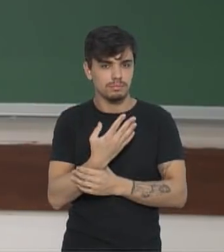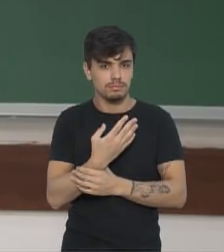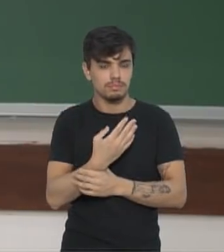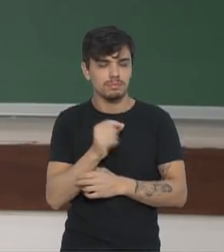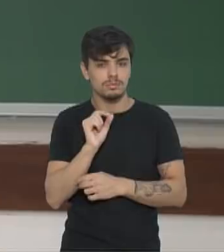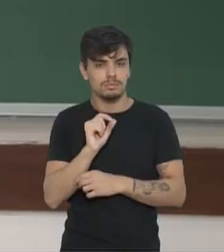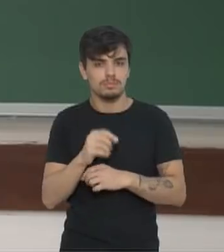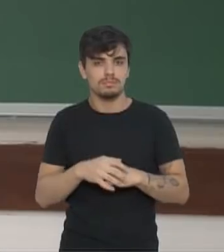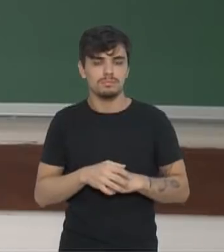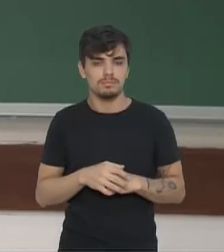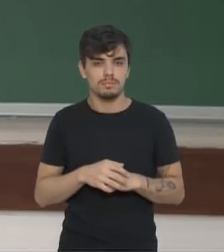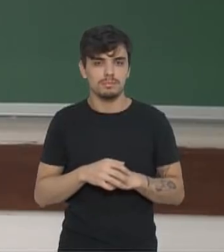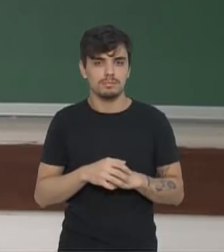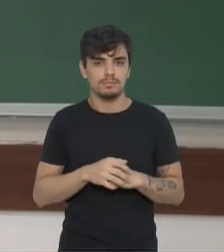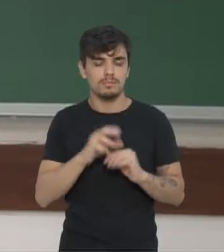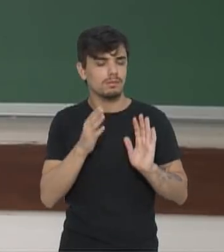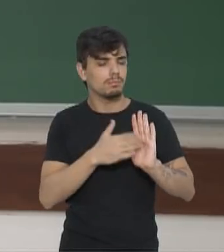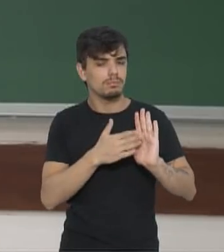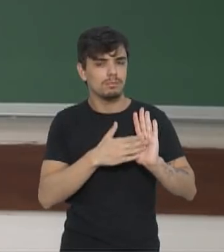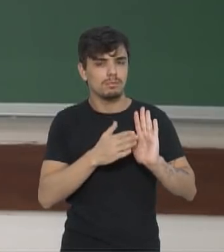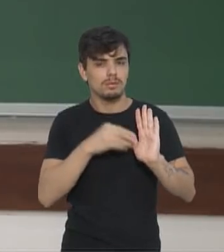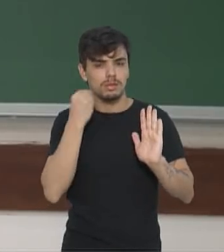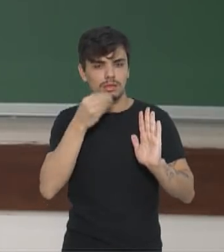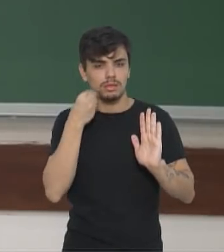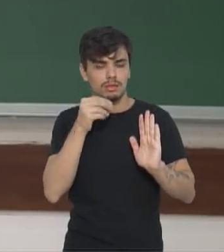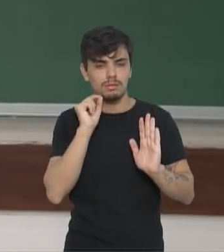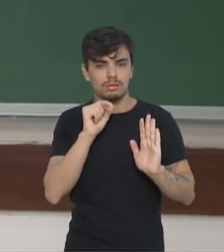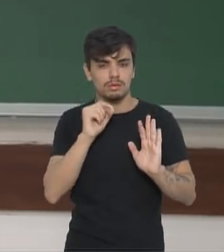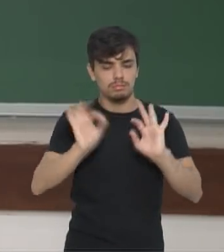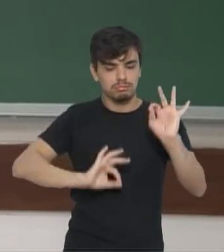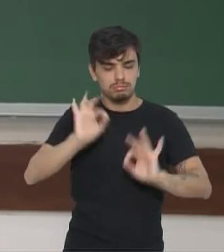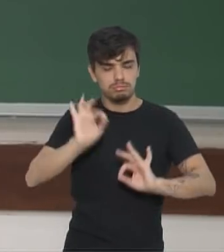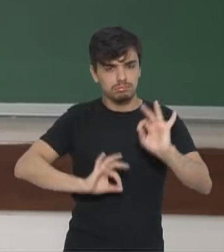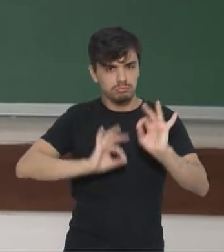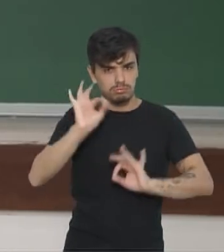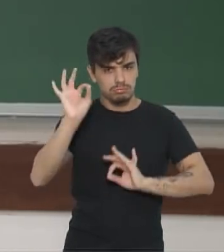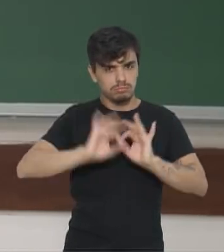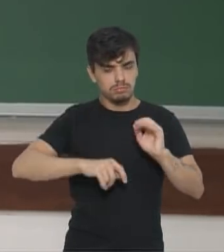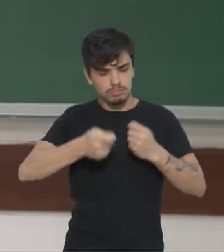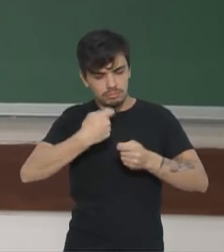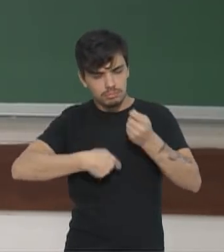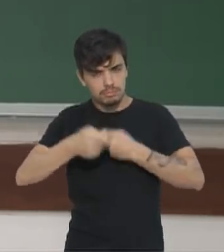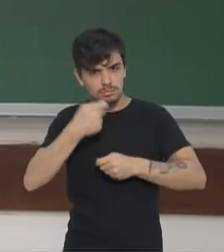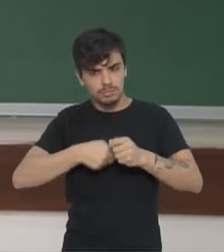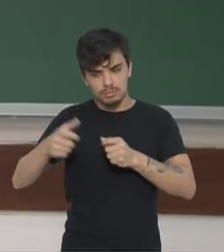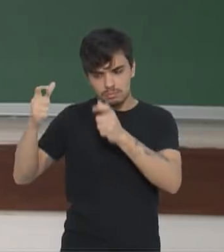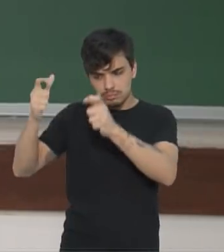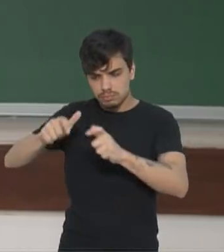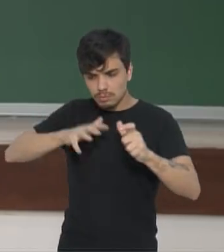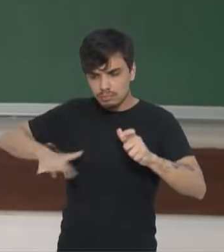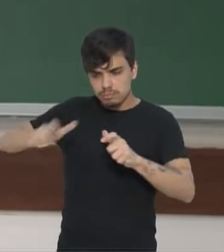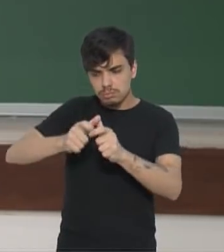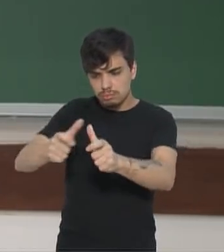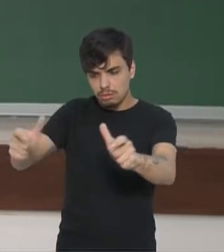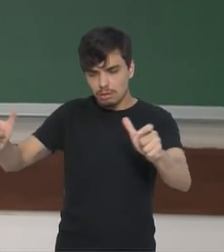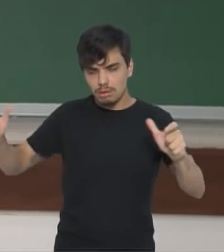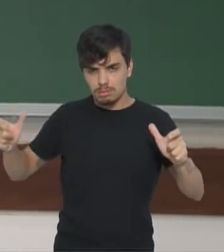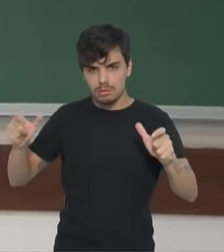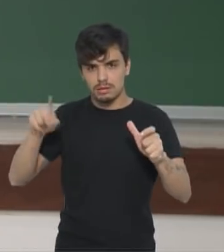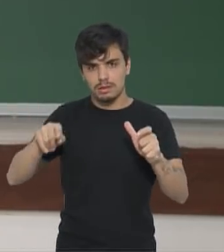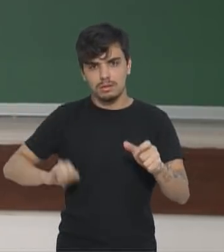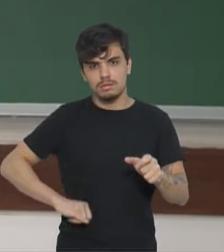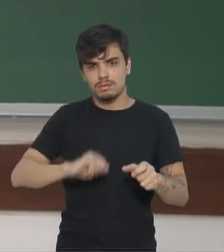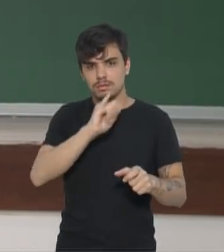era uma proposta de tentar, né, organizar a administração de uma região tão grande que foi o